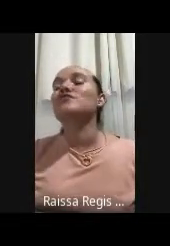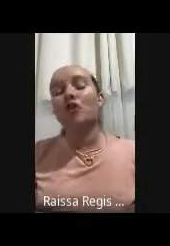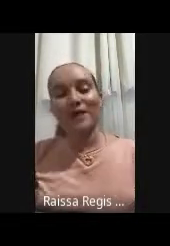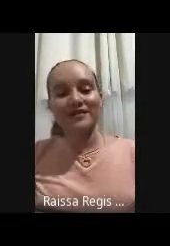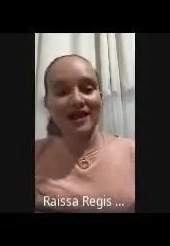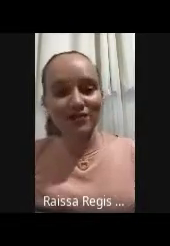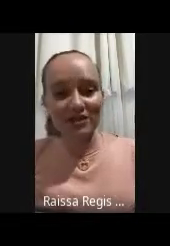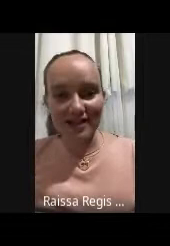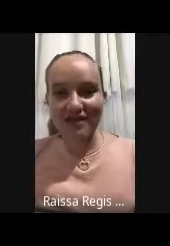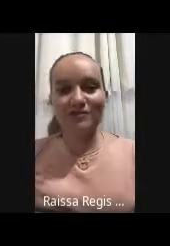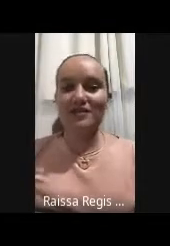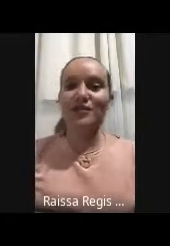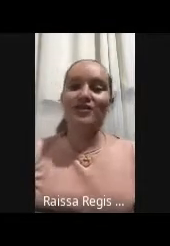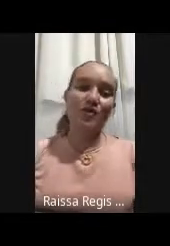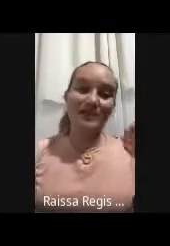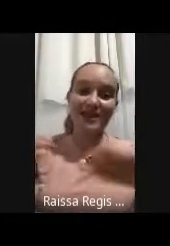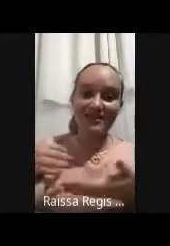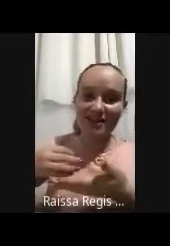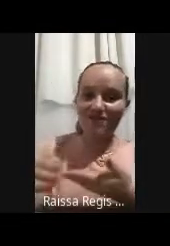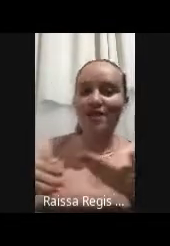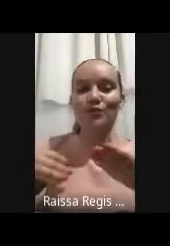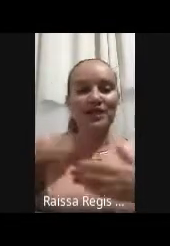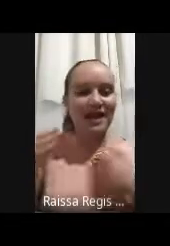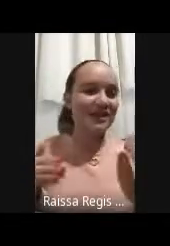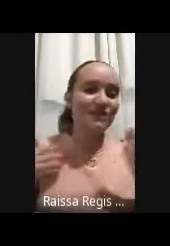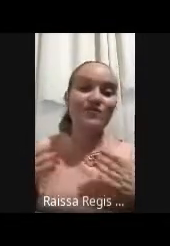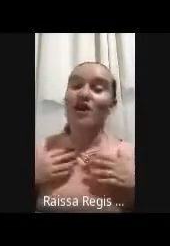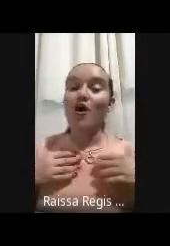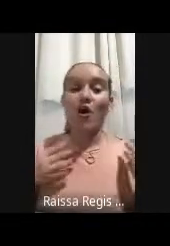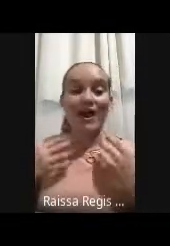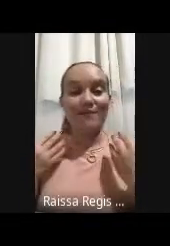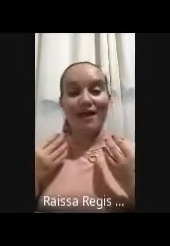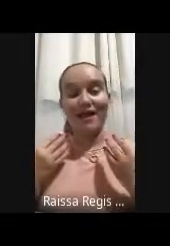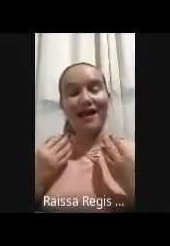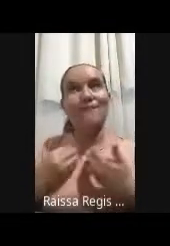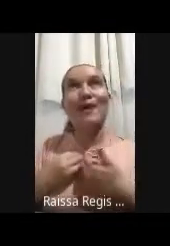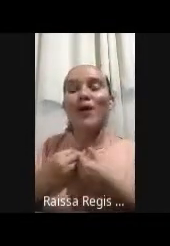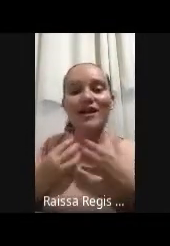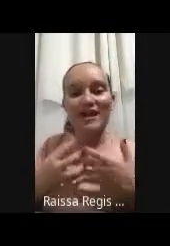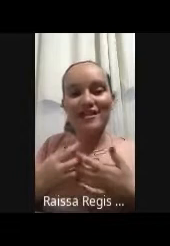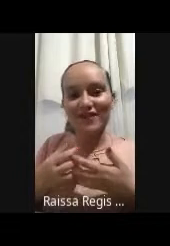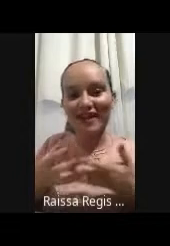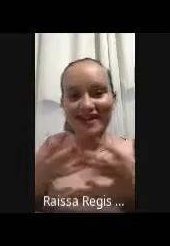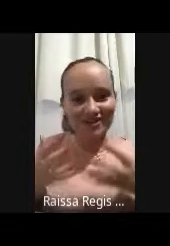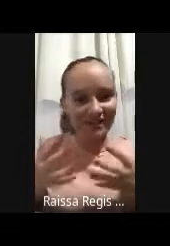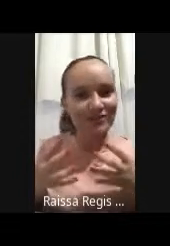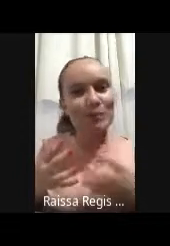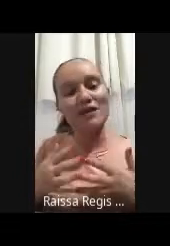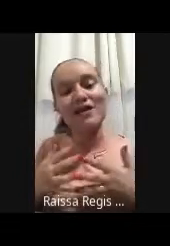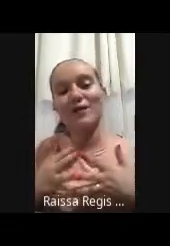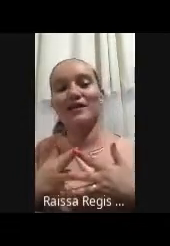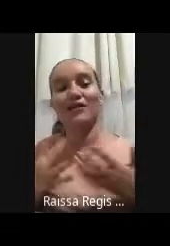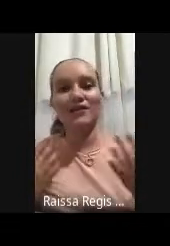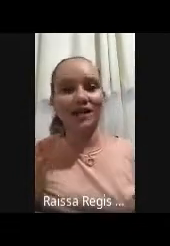surdos começarem a utilizar o sign write, começar a escrever e publicar livros, olha, a memória deles vai estar ali registrada na sua